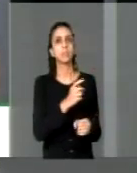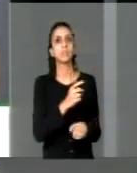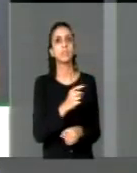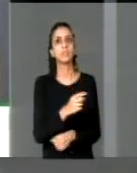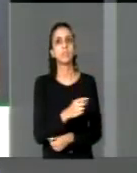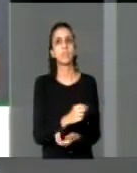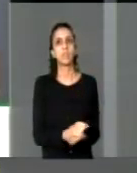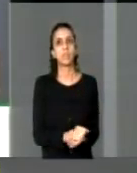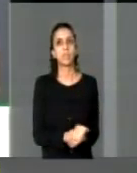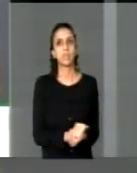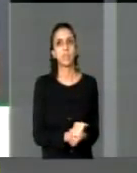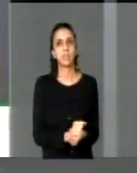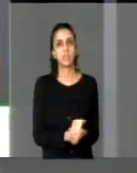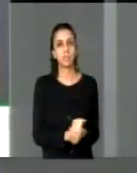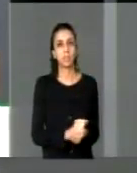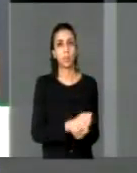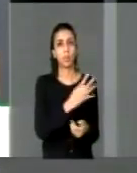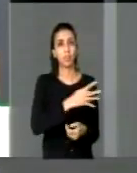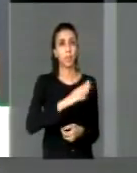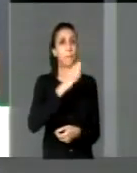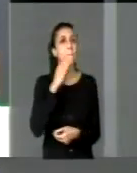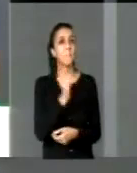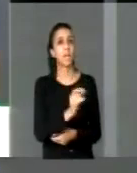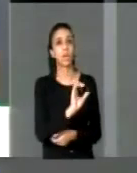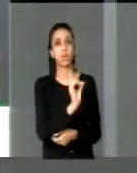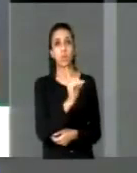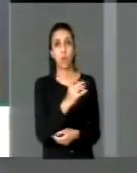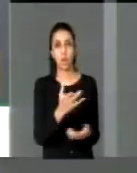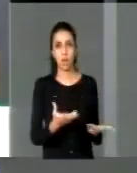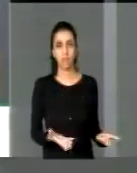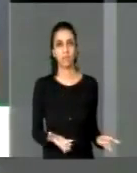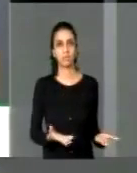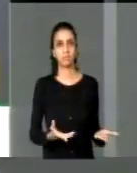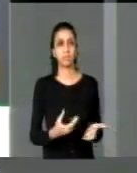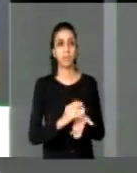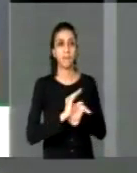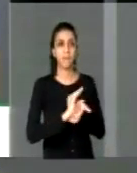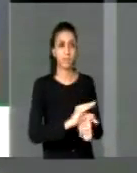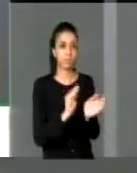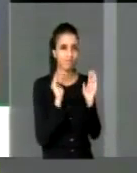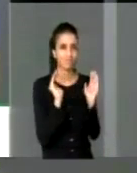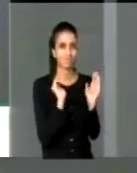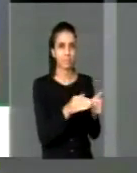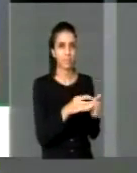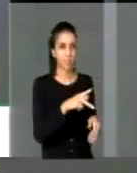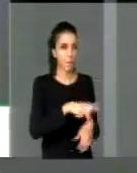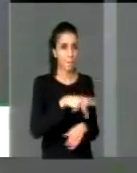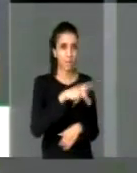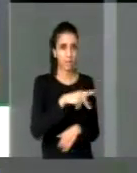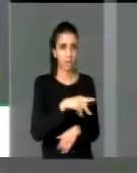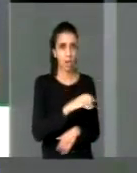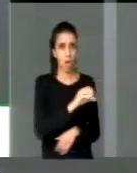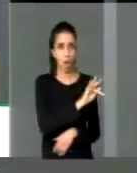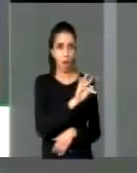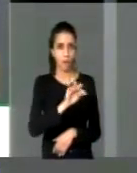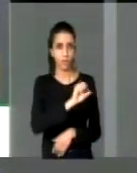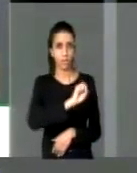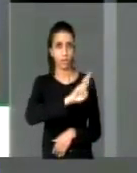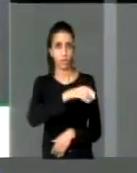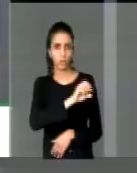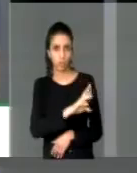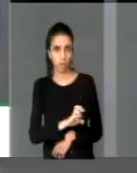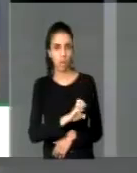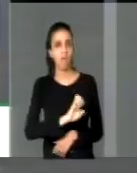de dólares em produção industrial. O investimento primário no petróleo offshore multiplica por